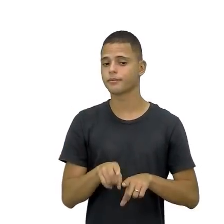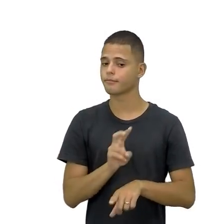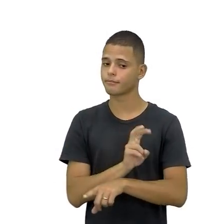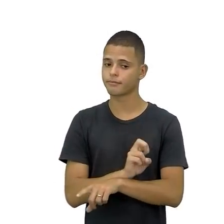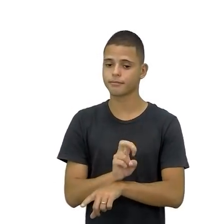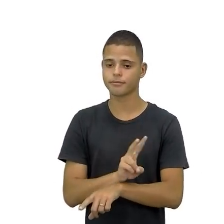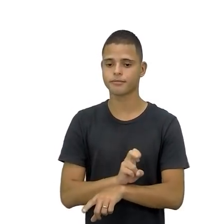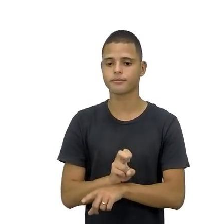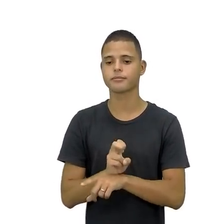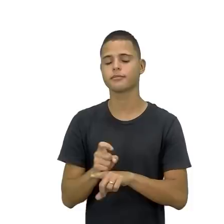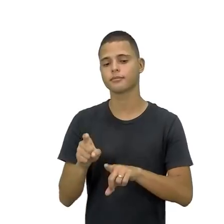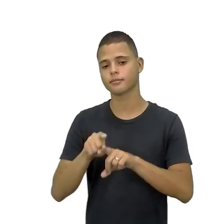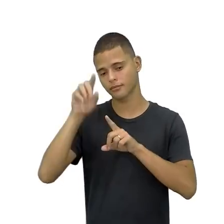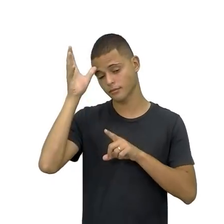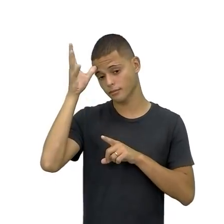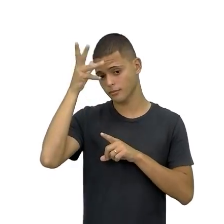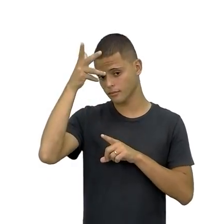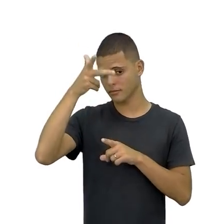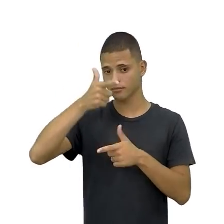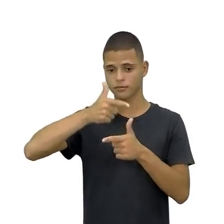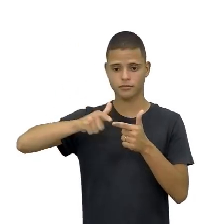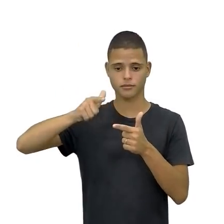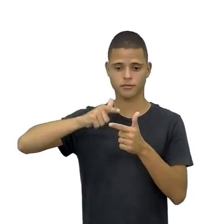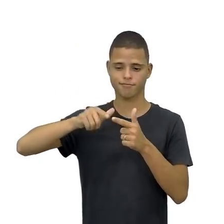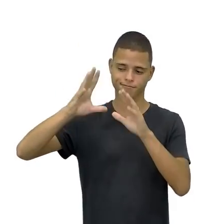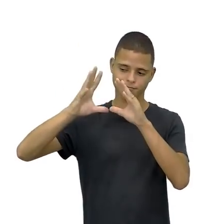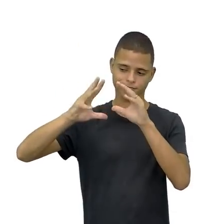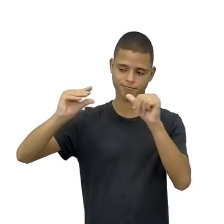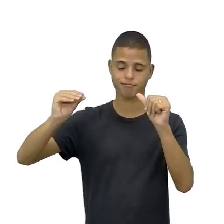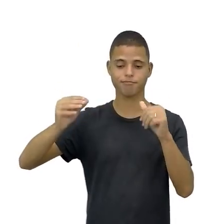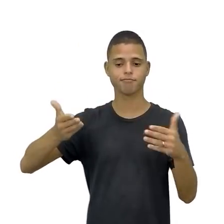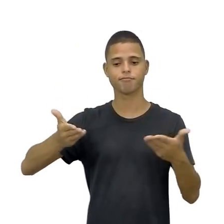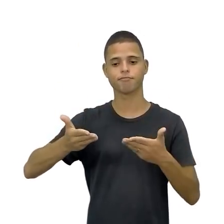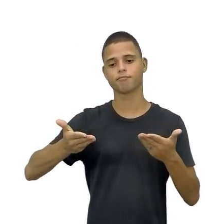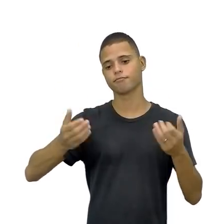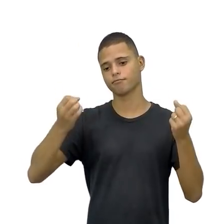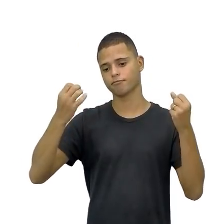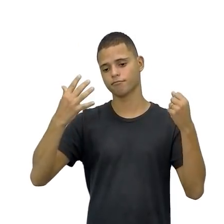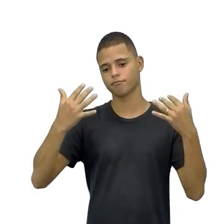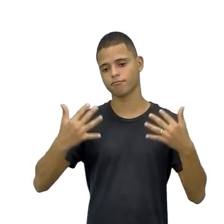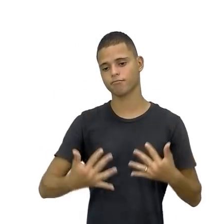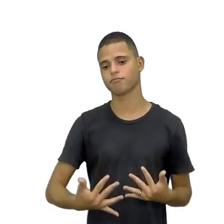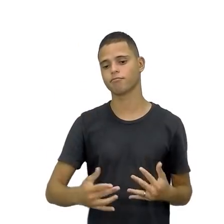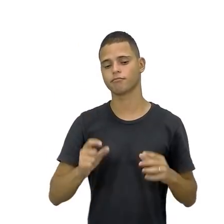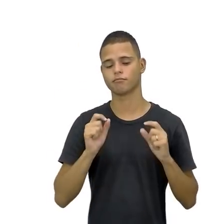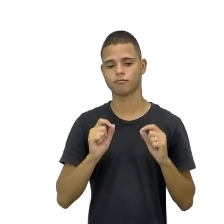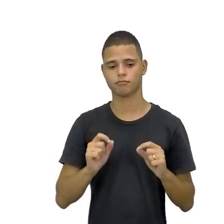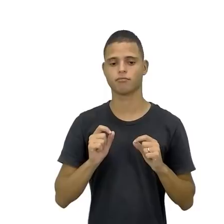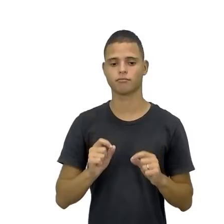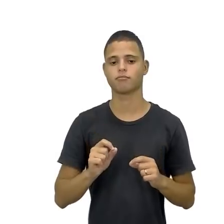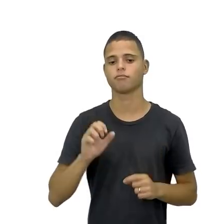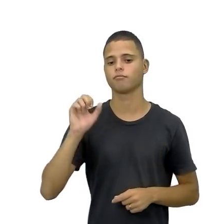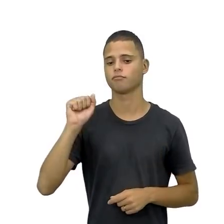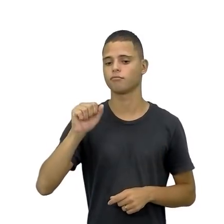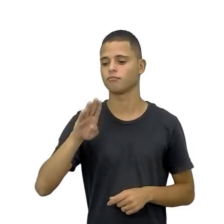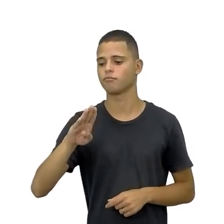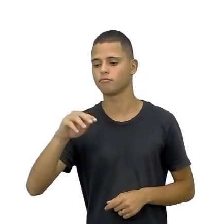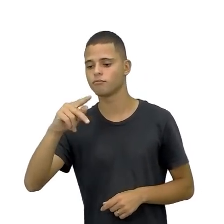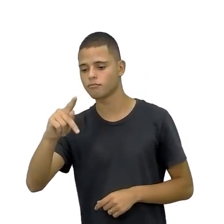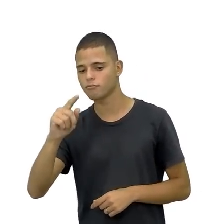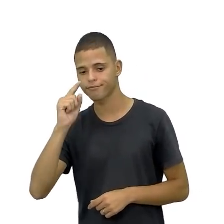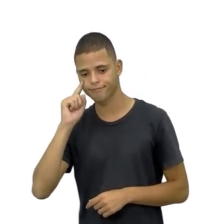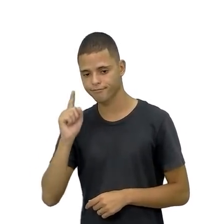de problemas, são algumas possibilidades, e hoje aqui nós vamos falar sobre a ABP, que é a aprendizagem baseada